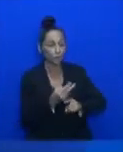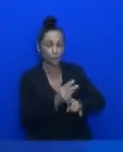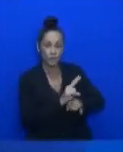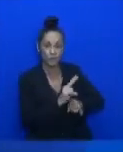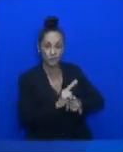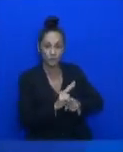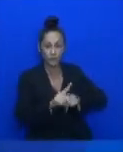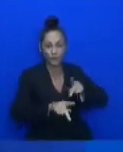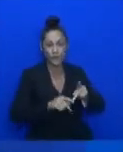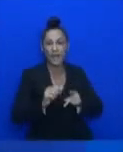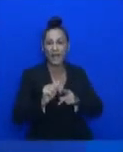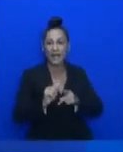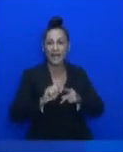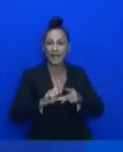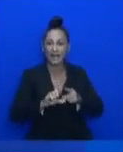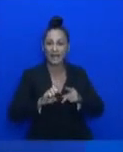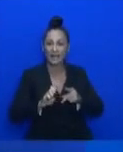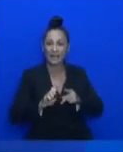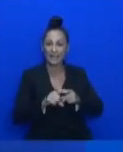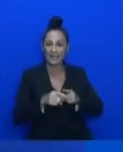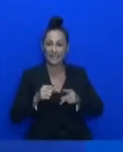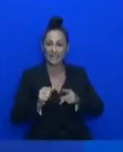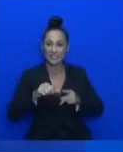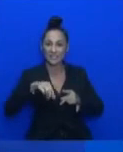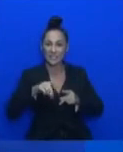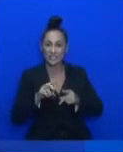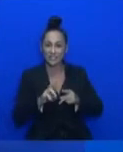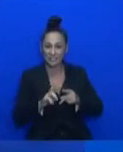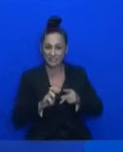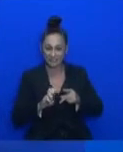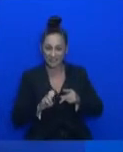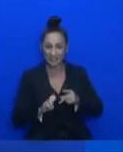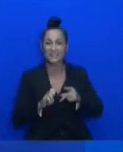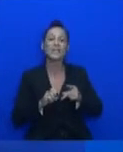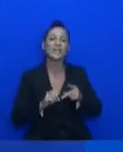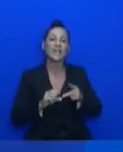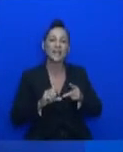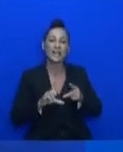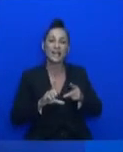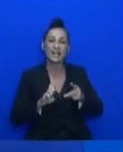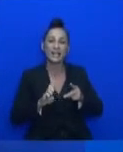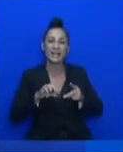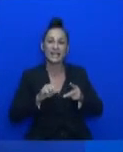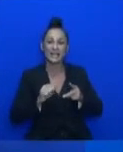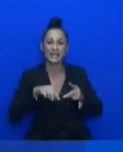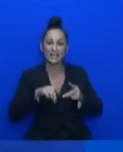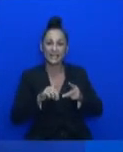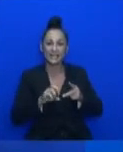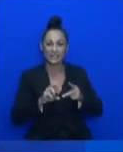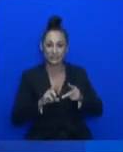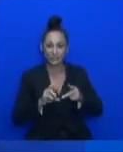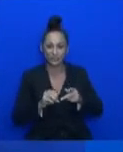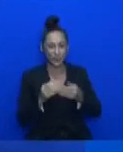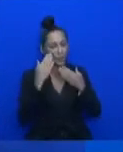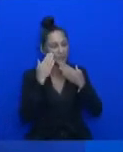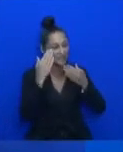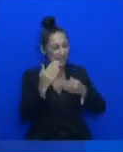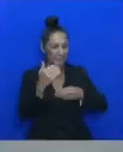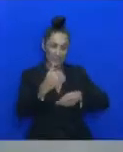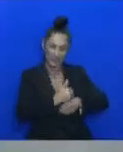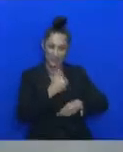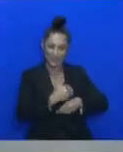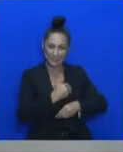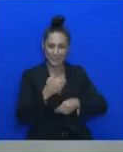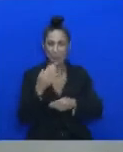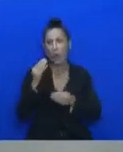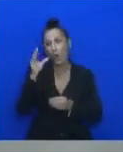populares, o Alexandre de Godoy e o Leandro Gonçalves. Boa tarde, muito obrigado pela presença. Vou convidar agora os